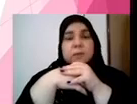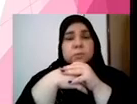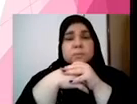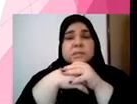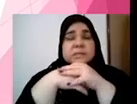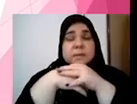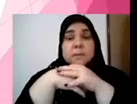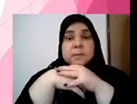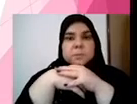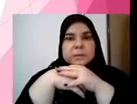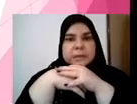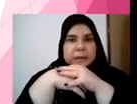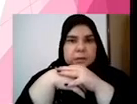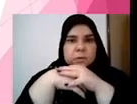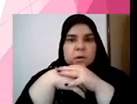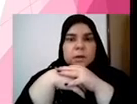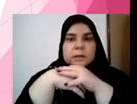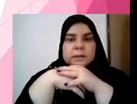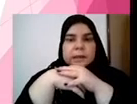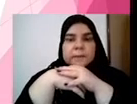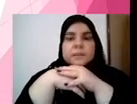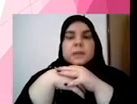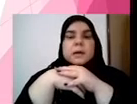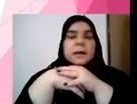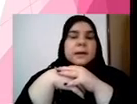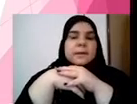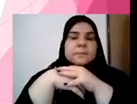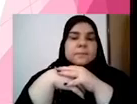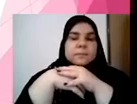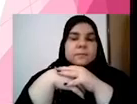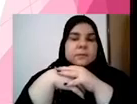0,00000000015 é um número extremamente pequeno, né?